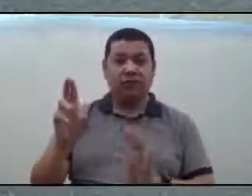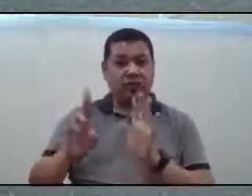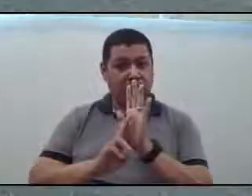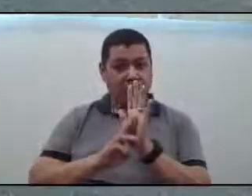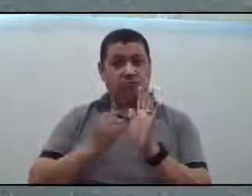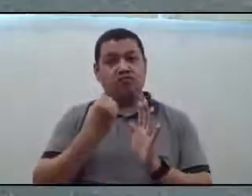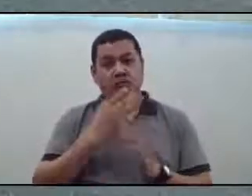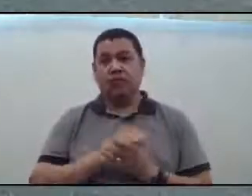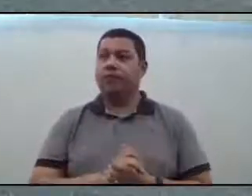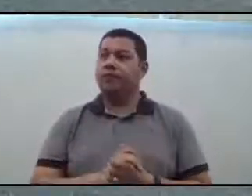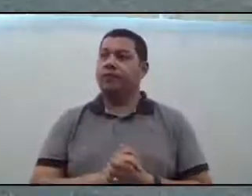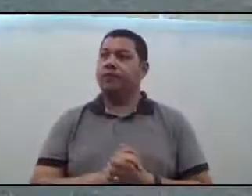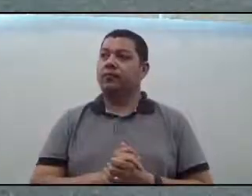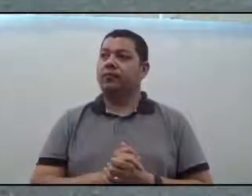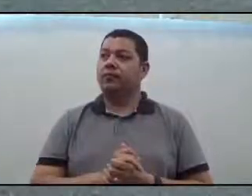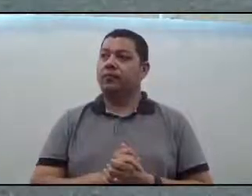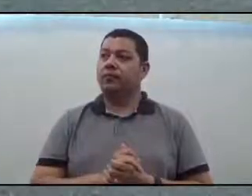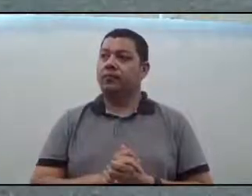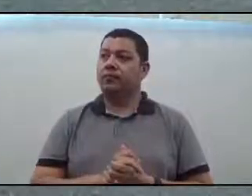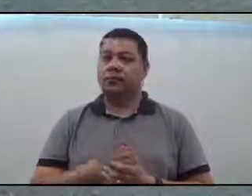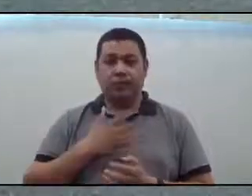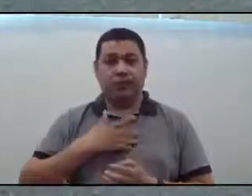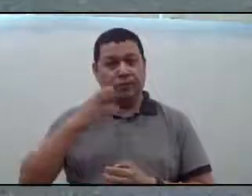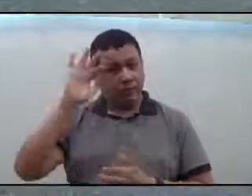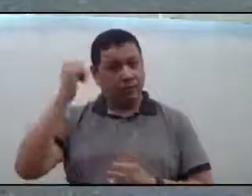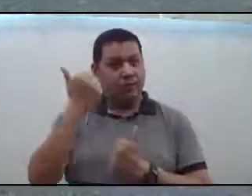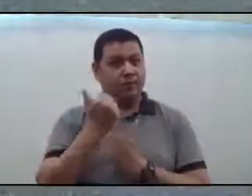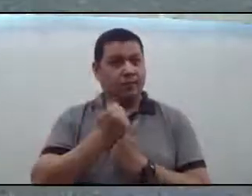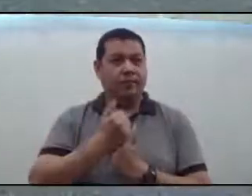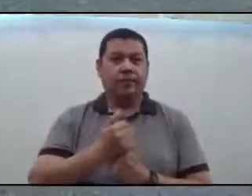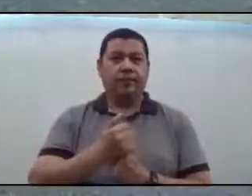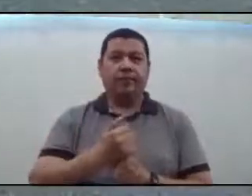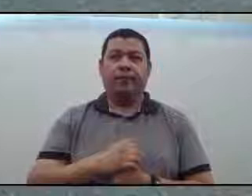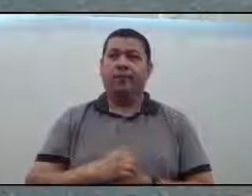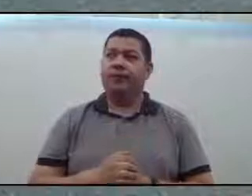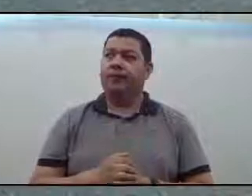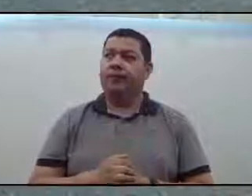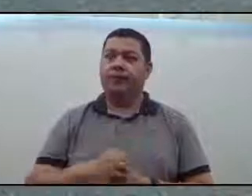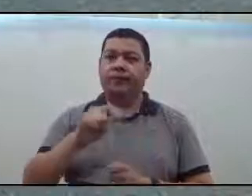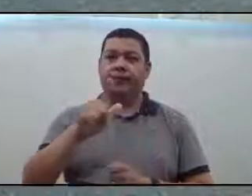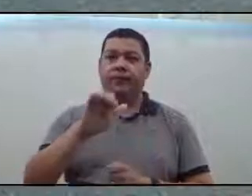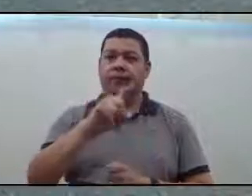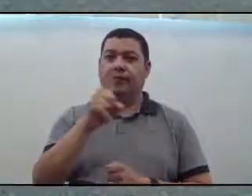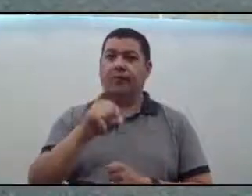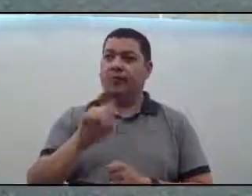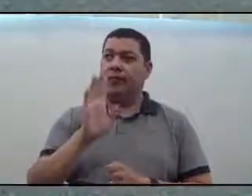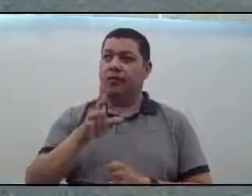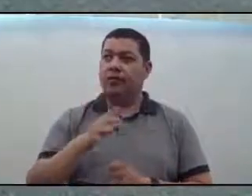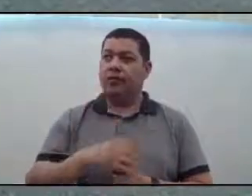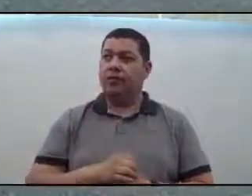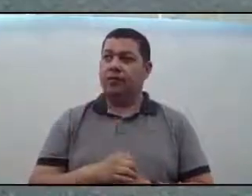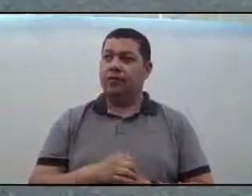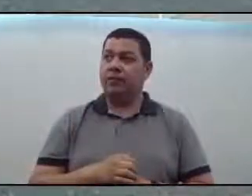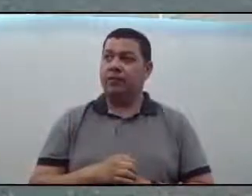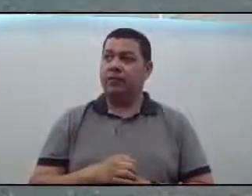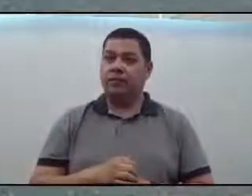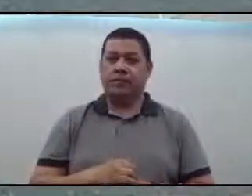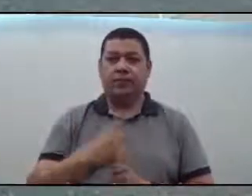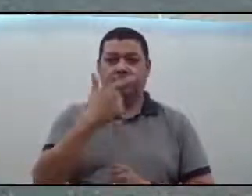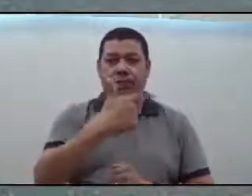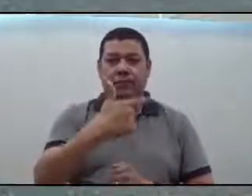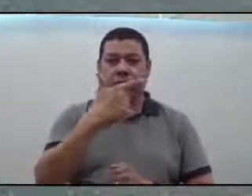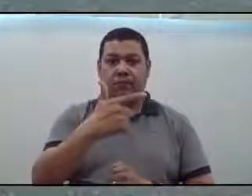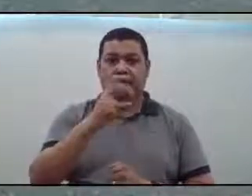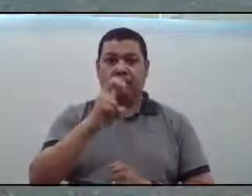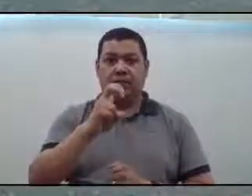E o meu chefe de gabinete, Luiz Fernando Schmidt, fez um cálculo aqui de 225 mil litros de água